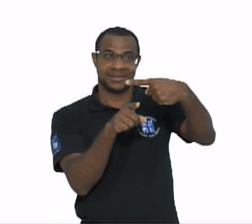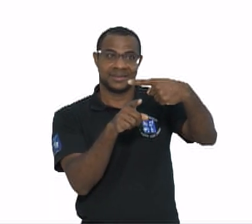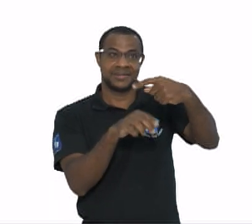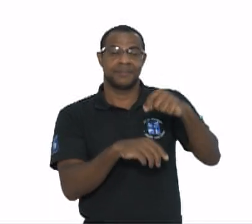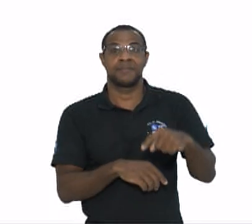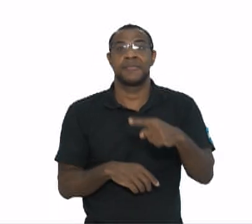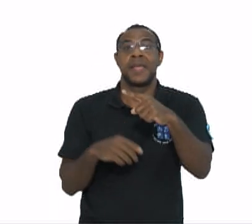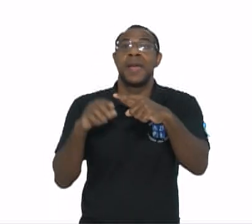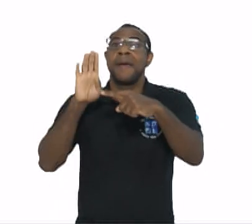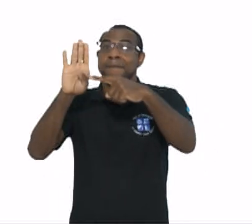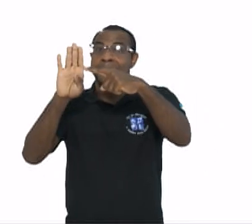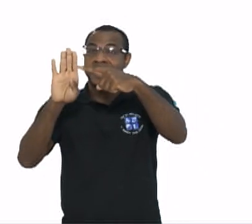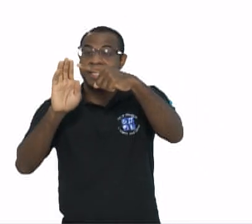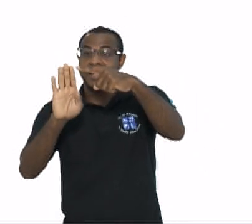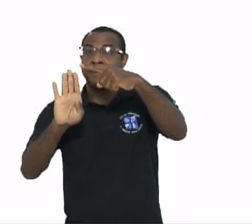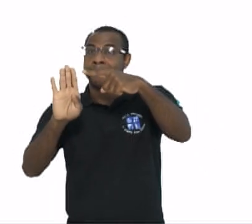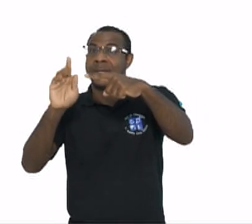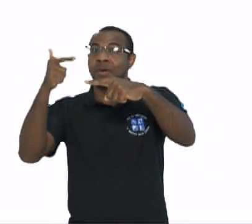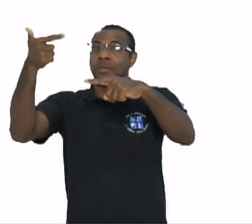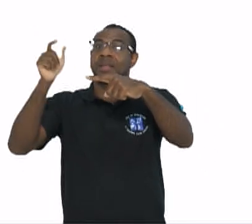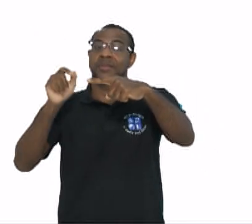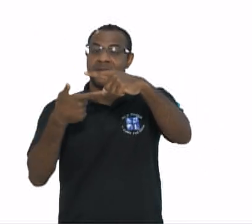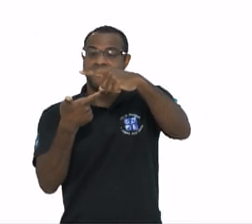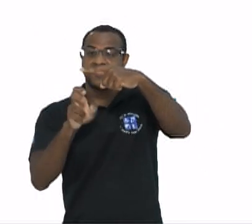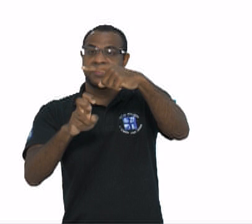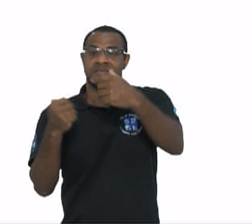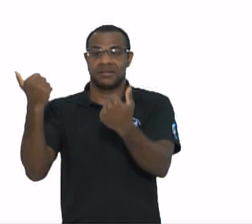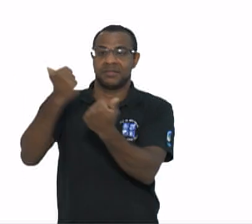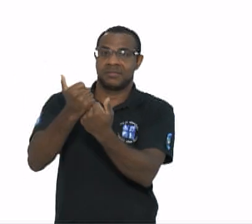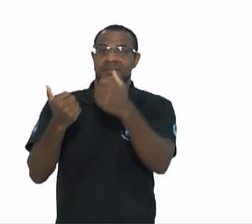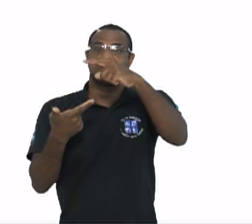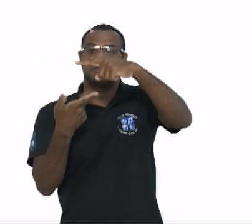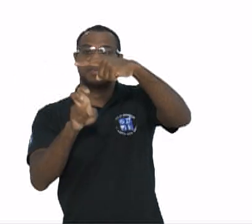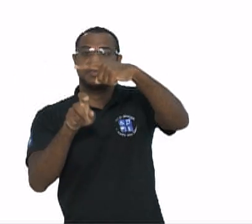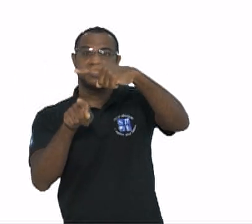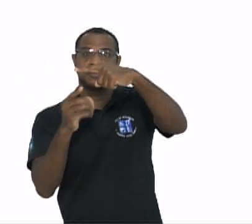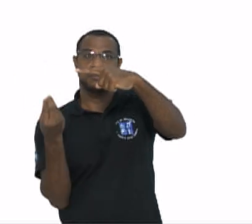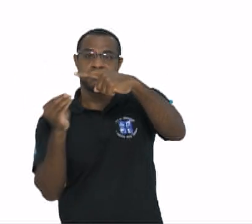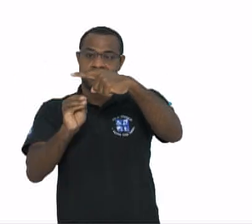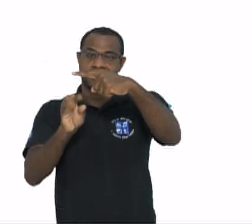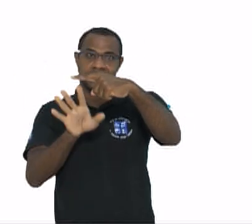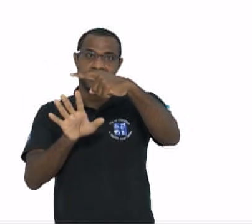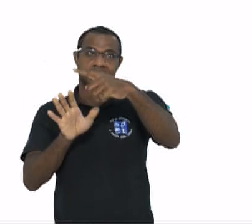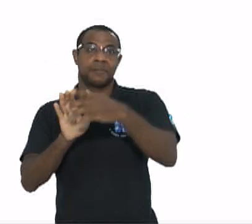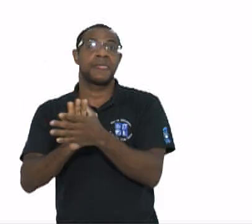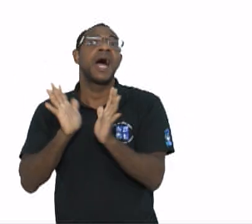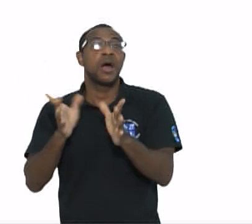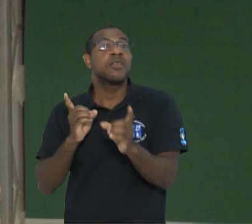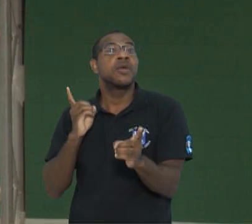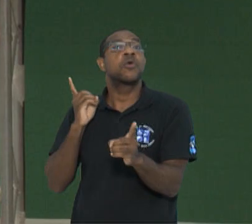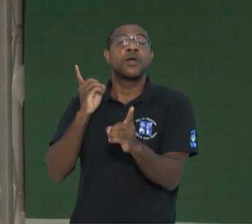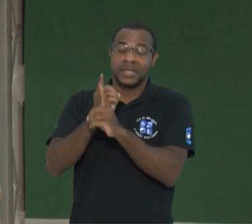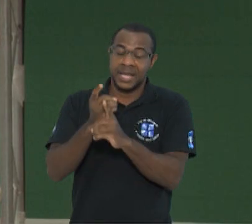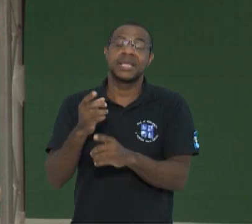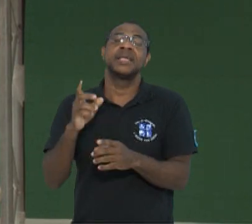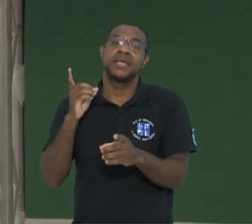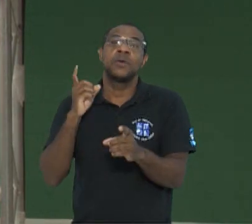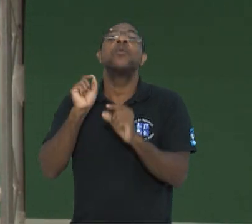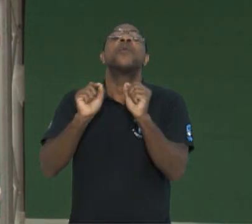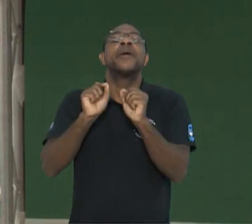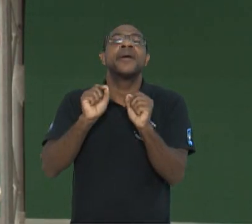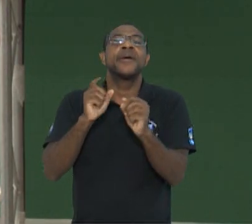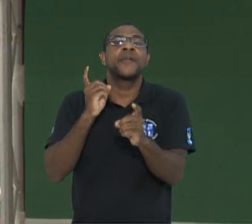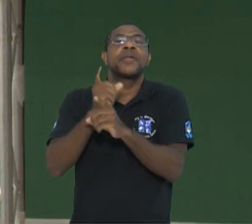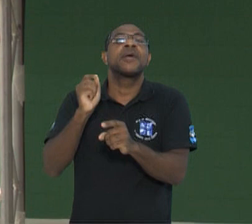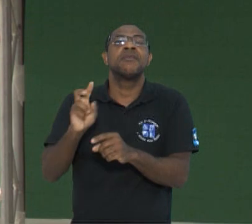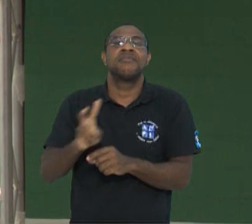é 25, porque o segundo termo sempre será B ao quadrado. Daí, eu consigo achar os valores de A e B, 4 e 5.